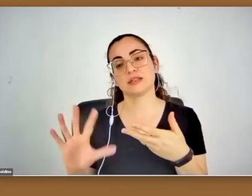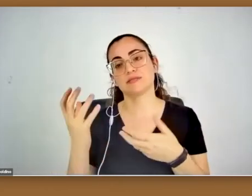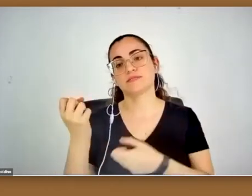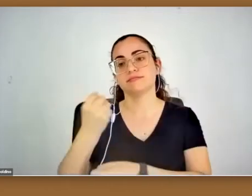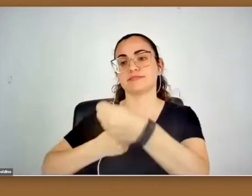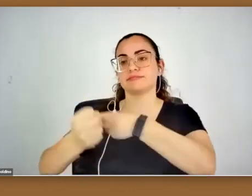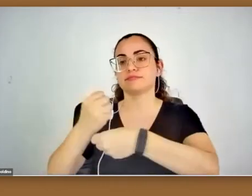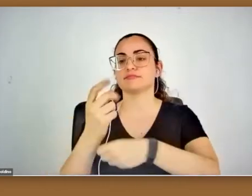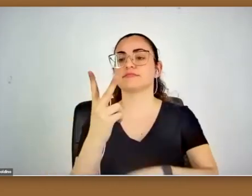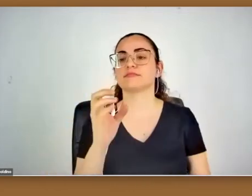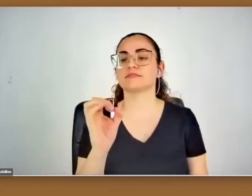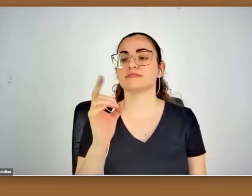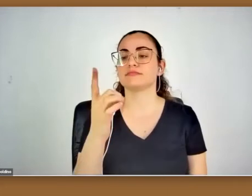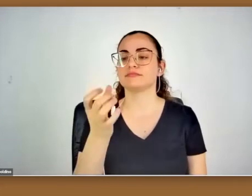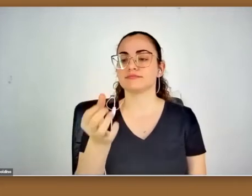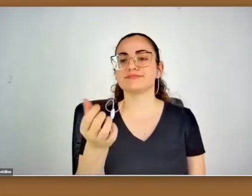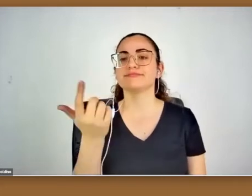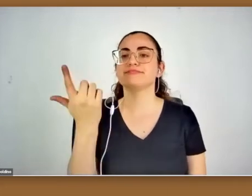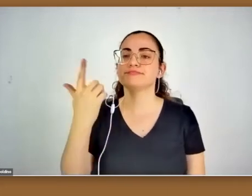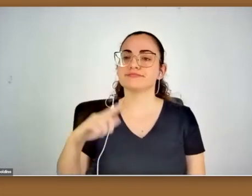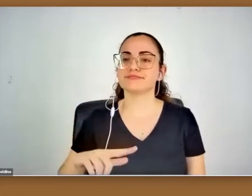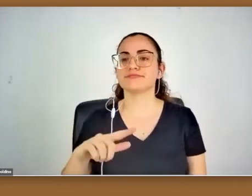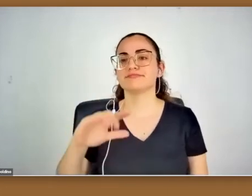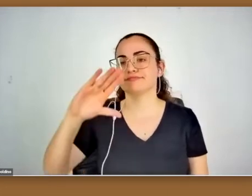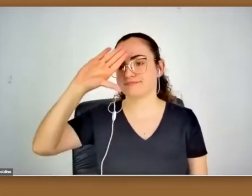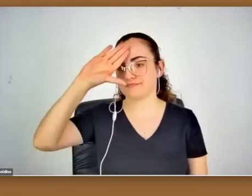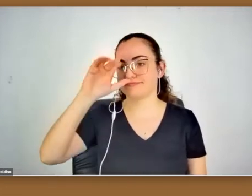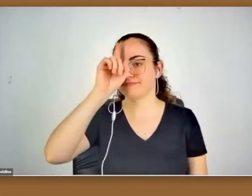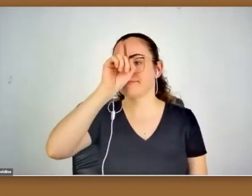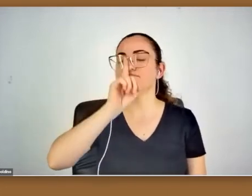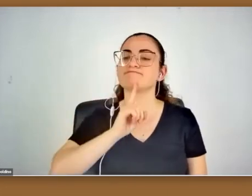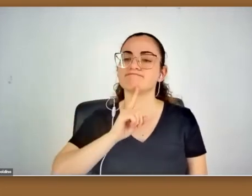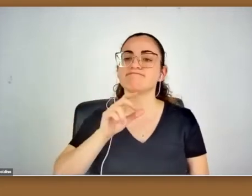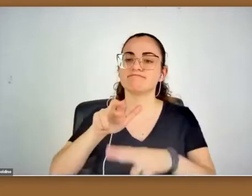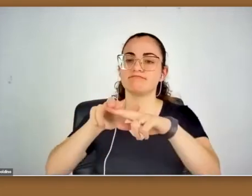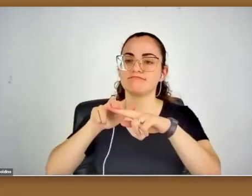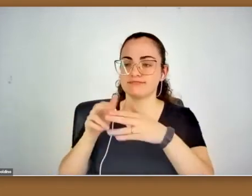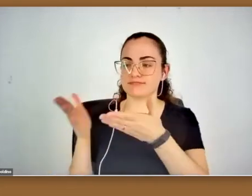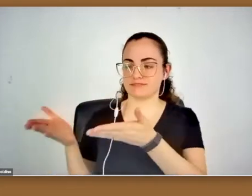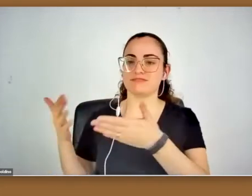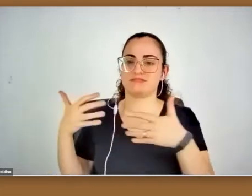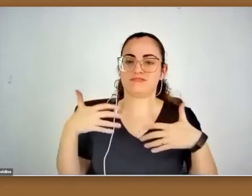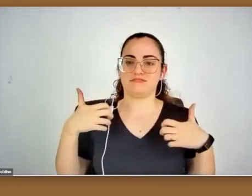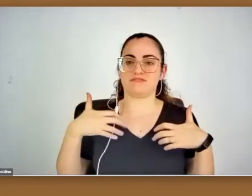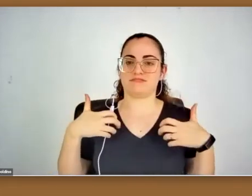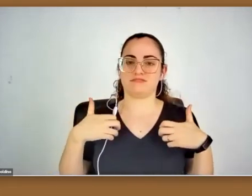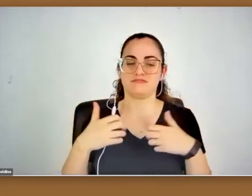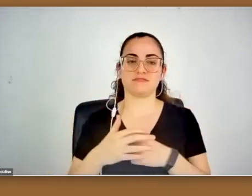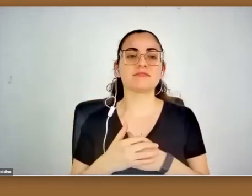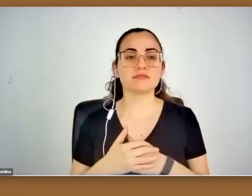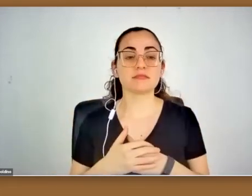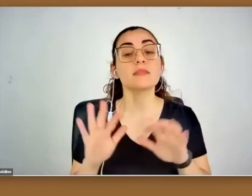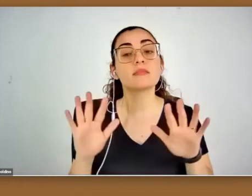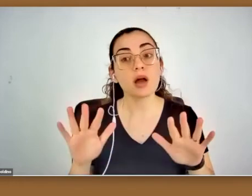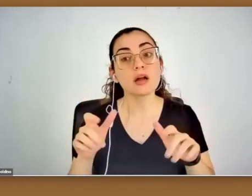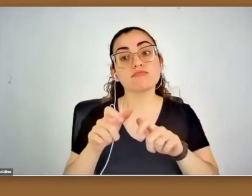desde 40 e pouco a gente não tem febre amarela urbana, né? Muita sorte, por quê? Porque a gente tem vacinação também.